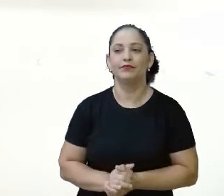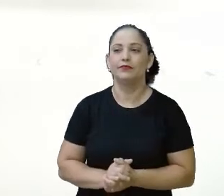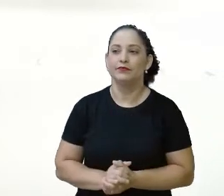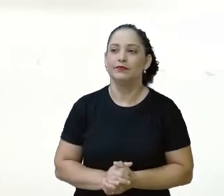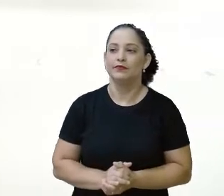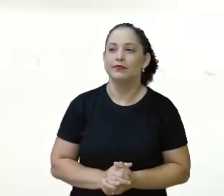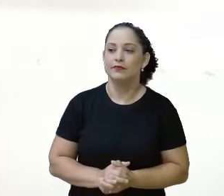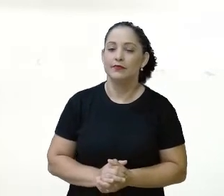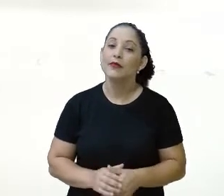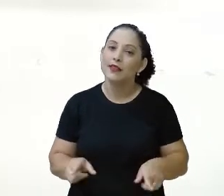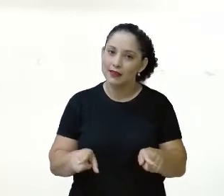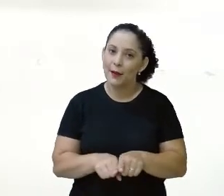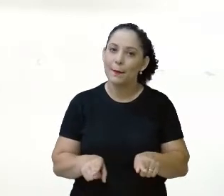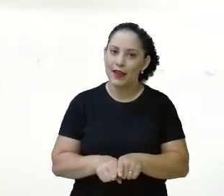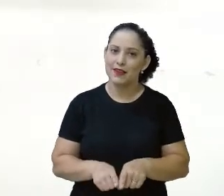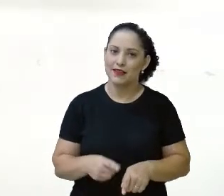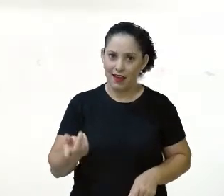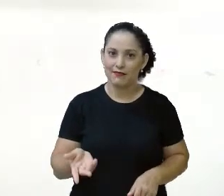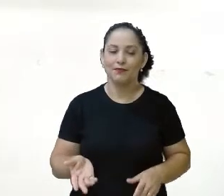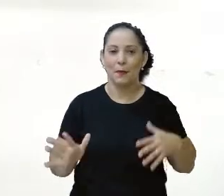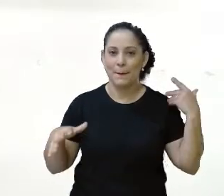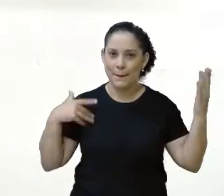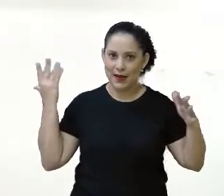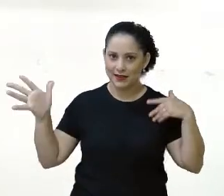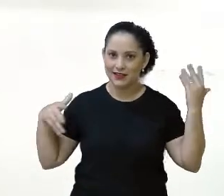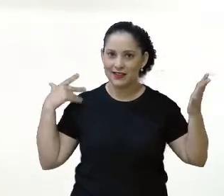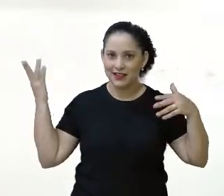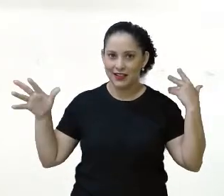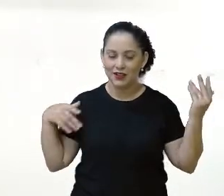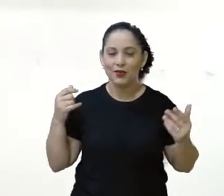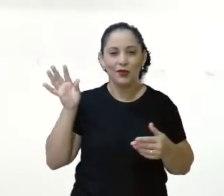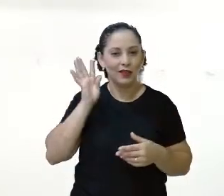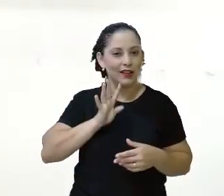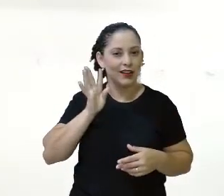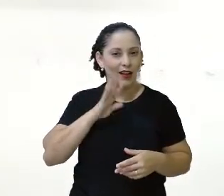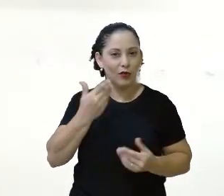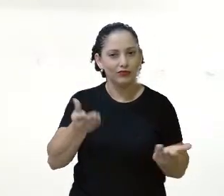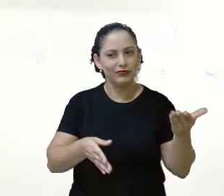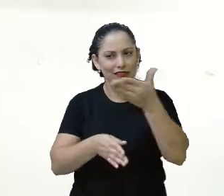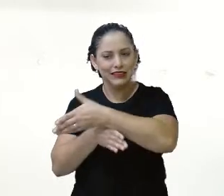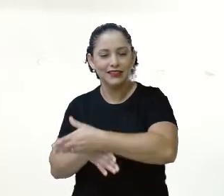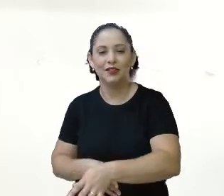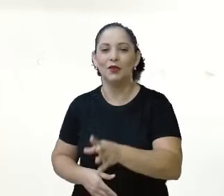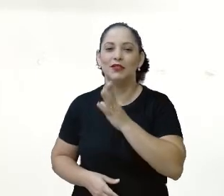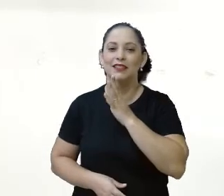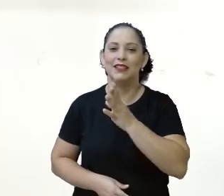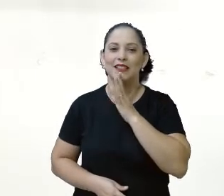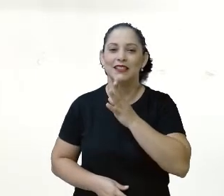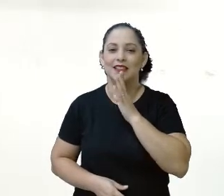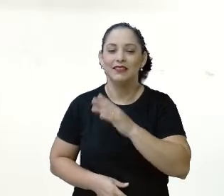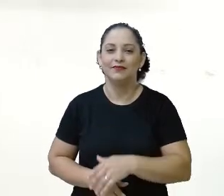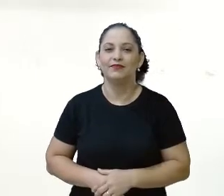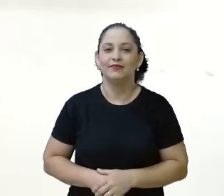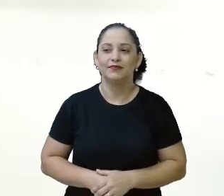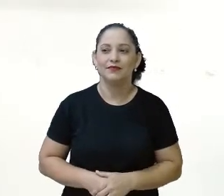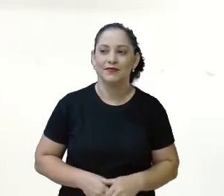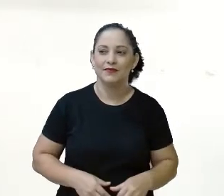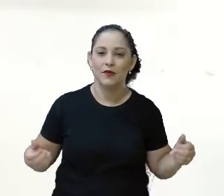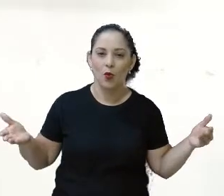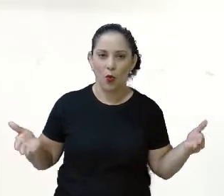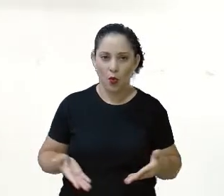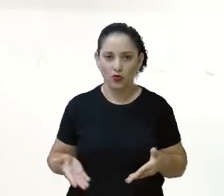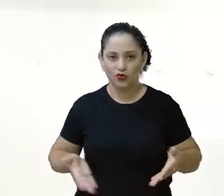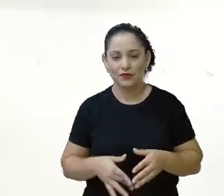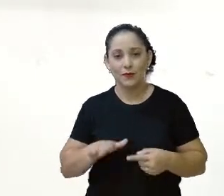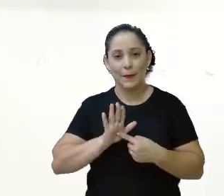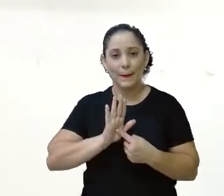outra dica de um passeio legal que vocês podem fazer para conhecer a cidade de Recife. Hoje eu estou assim bem, né,